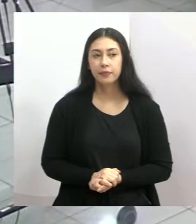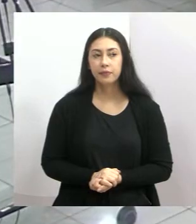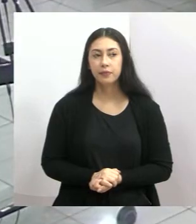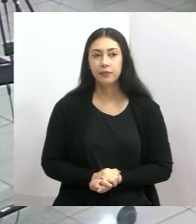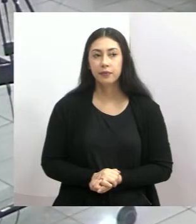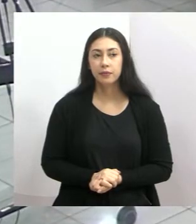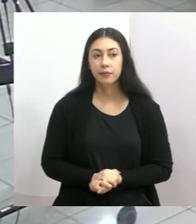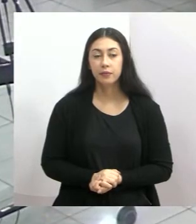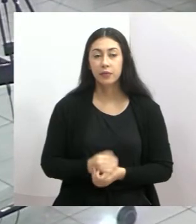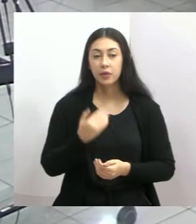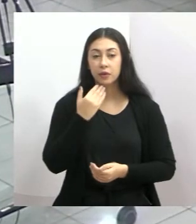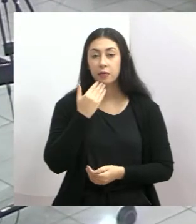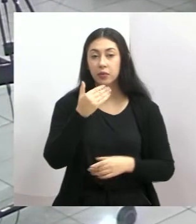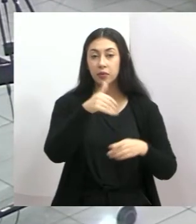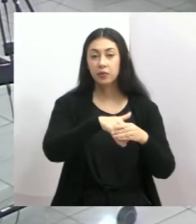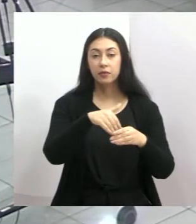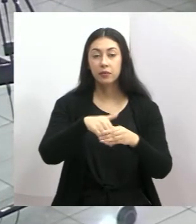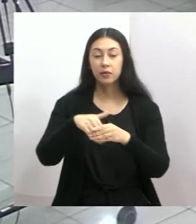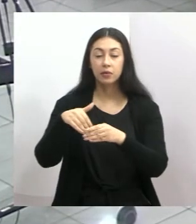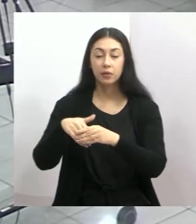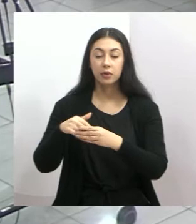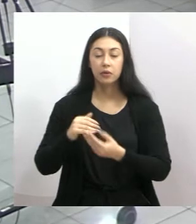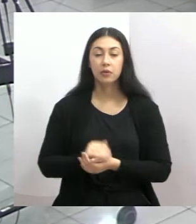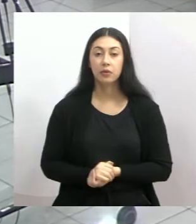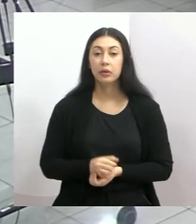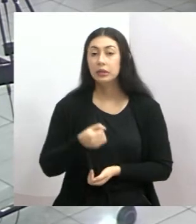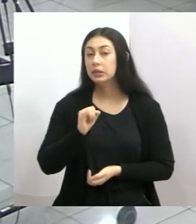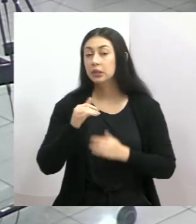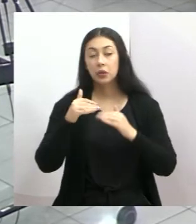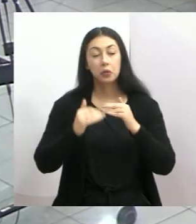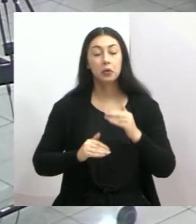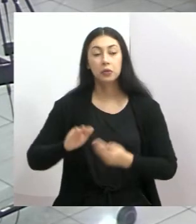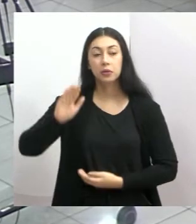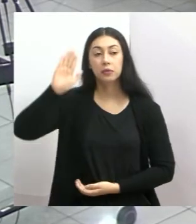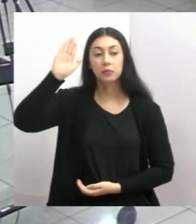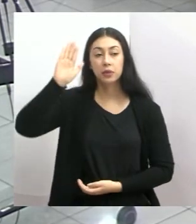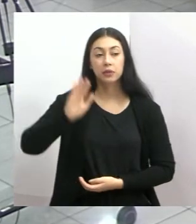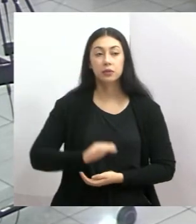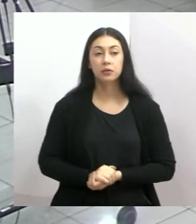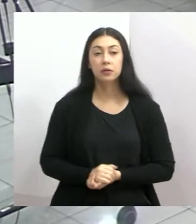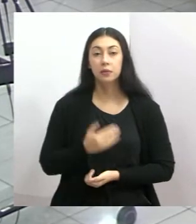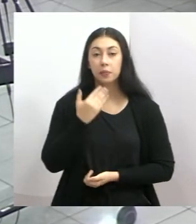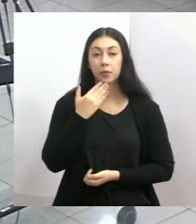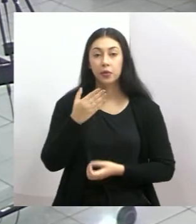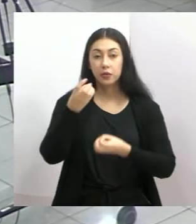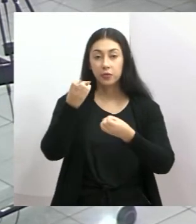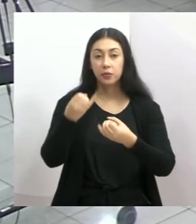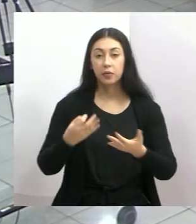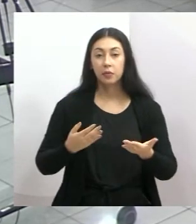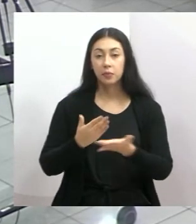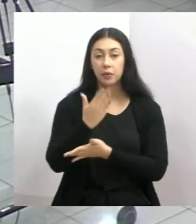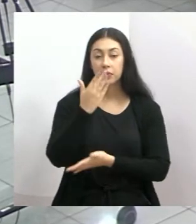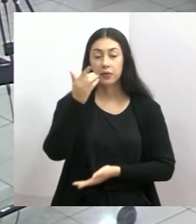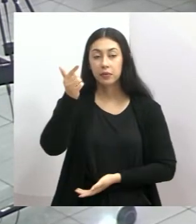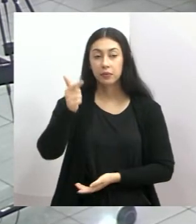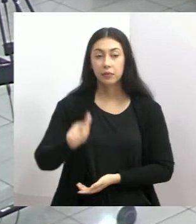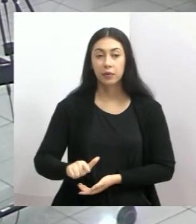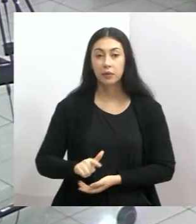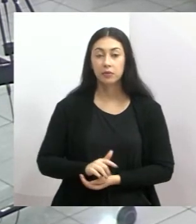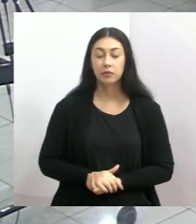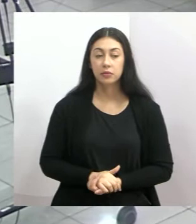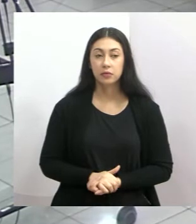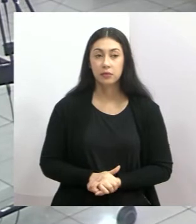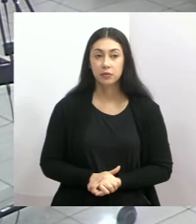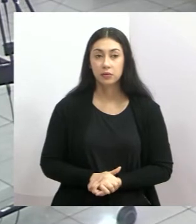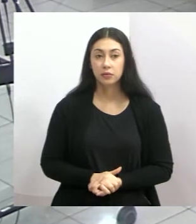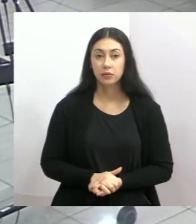o pedido informação está em votação os contrário por favor se manifesta levantando os braços pedindo informação aprovado próximo pedir